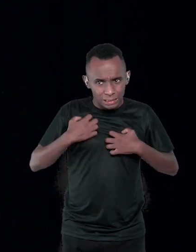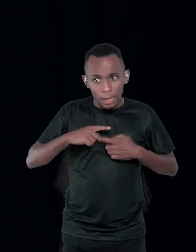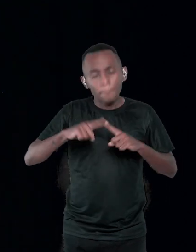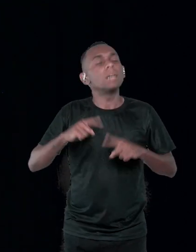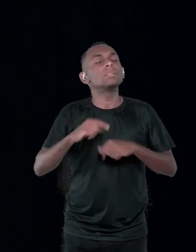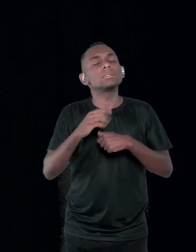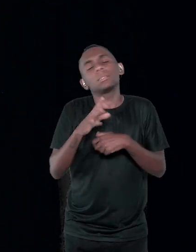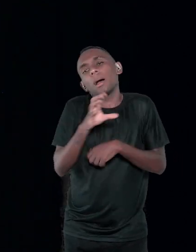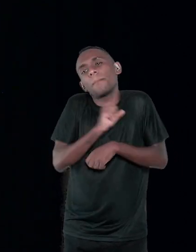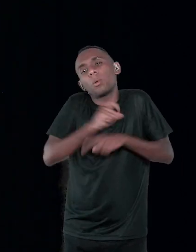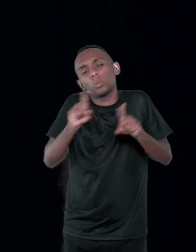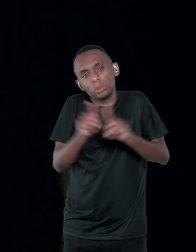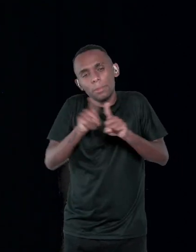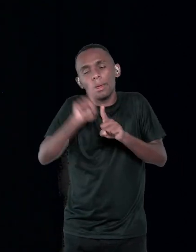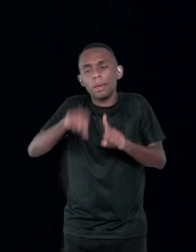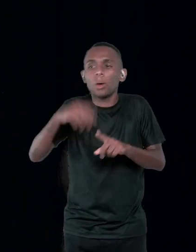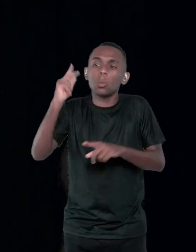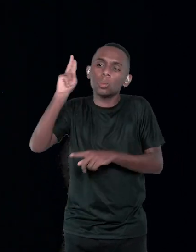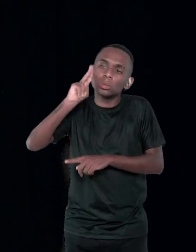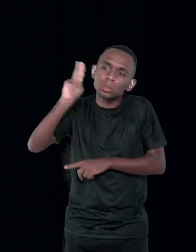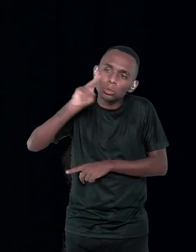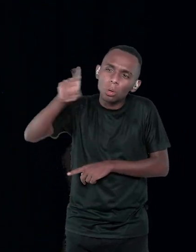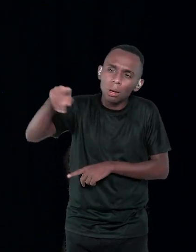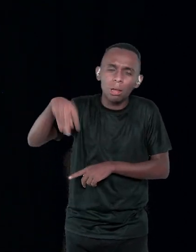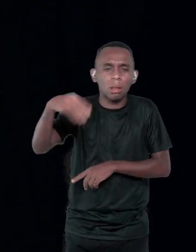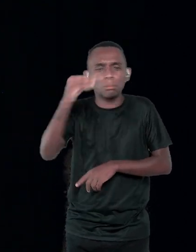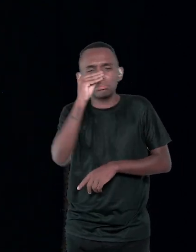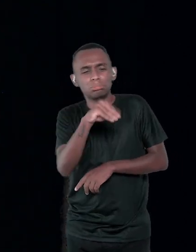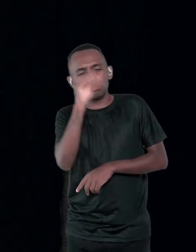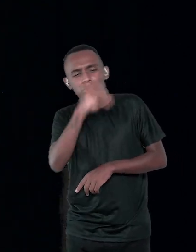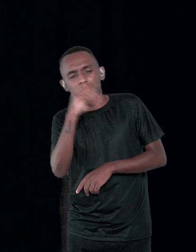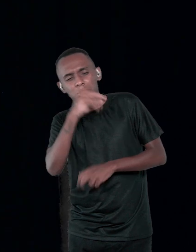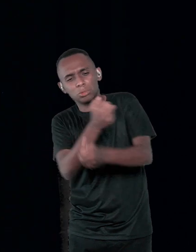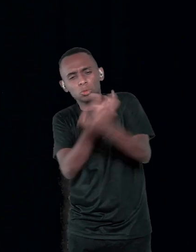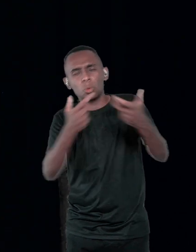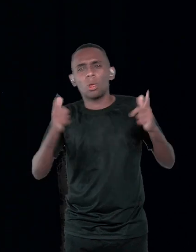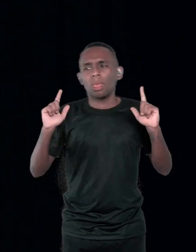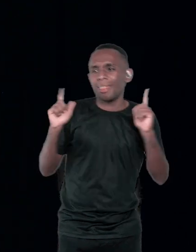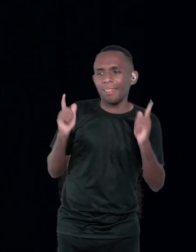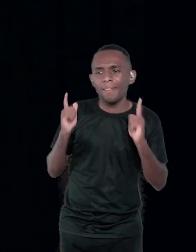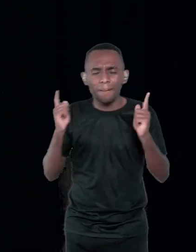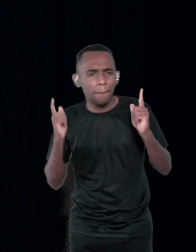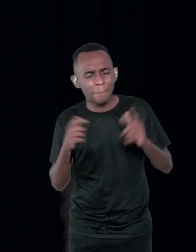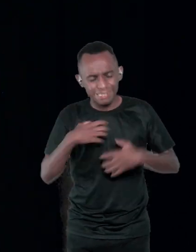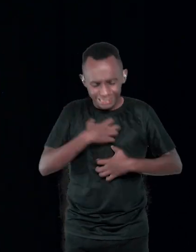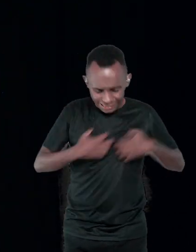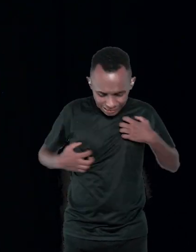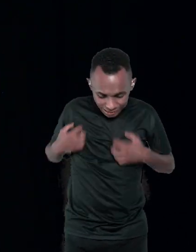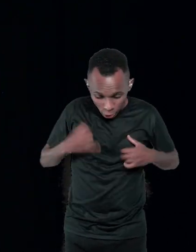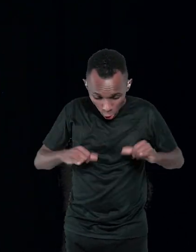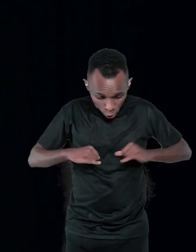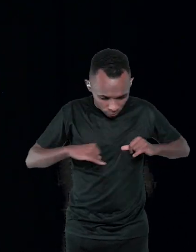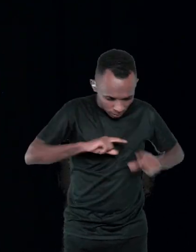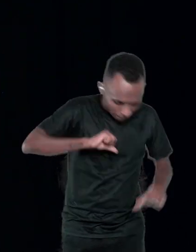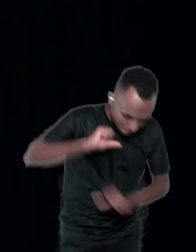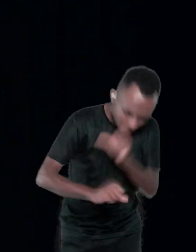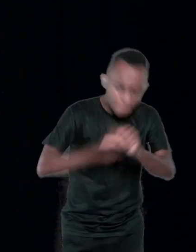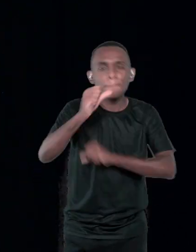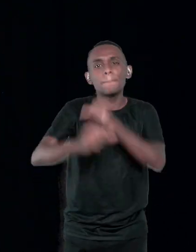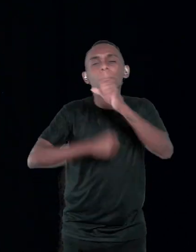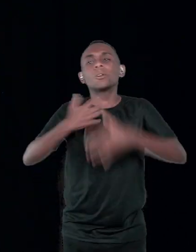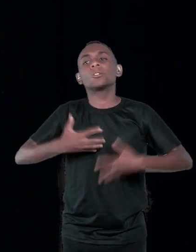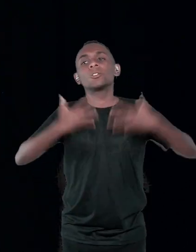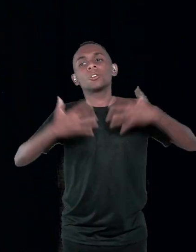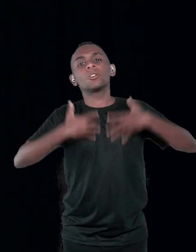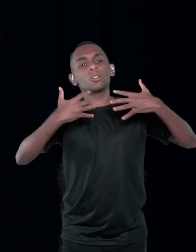paixão. Essa é a história da Elsa, que zombou da Ziquezira, chamou para zoeira, tirou da zica e da dor prazer e luz, fez unir